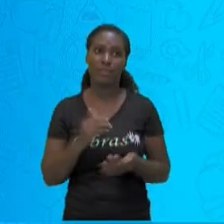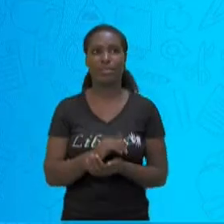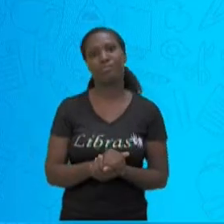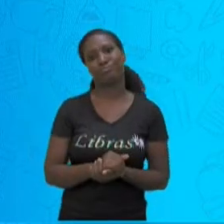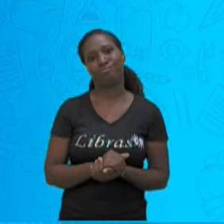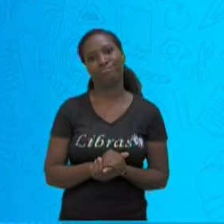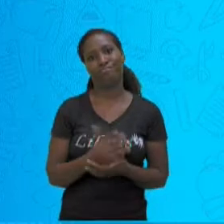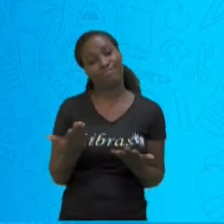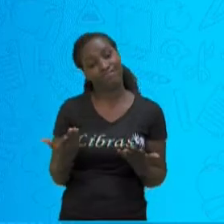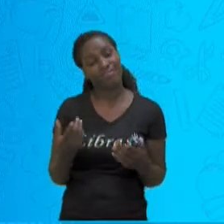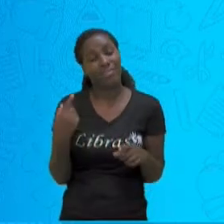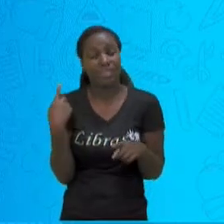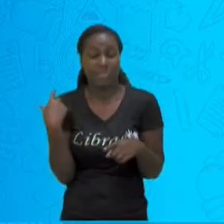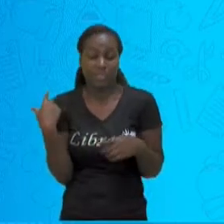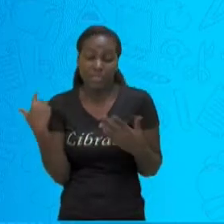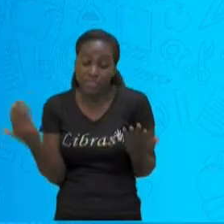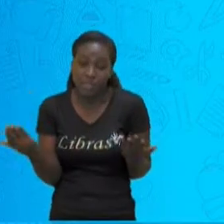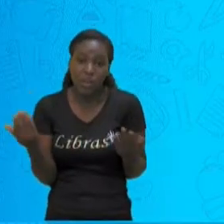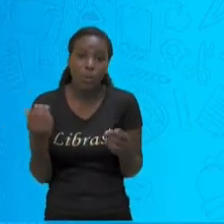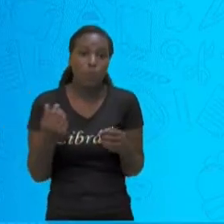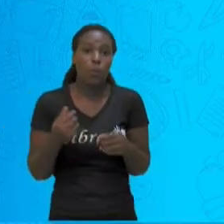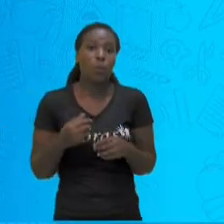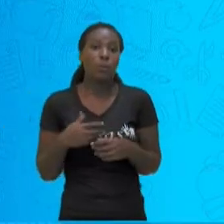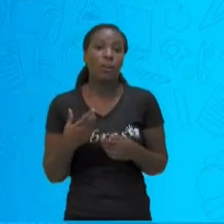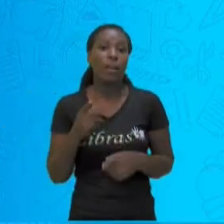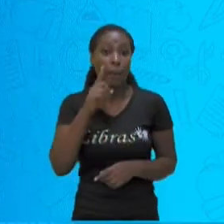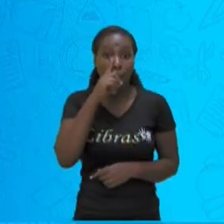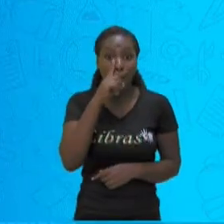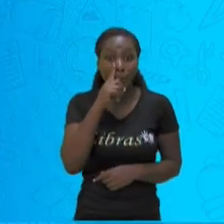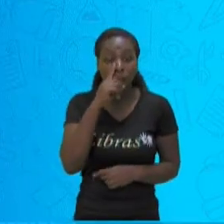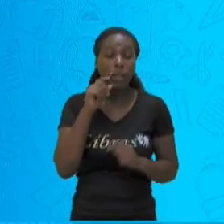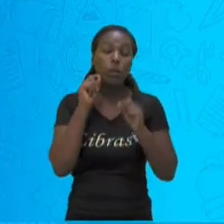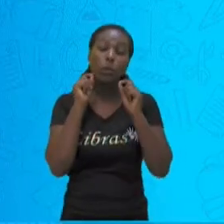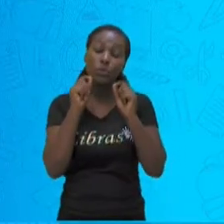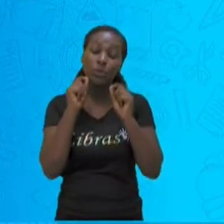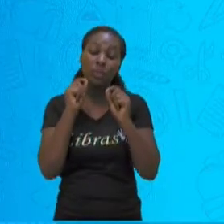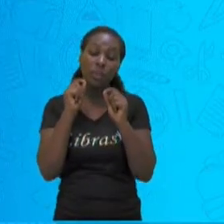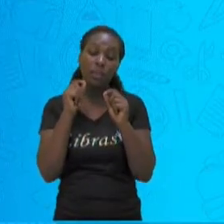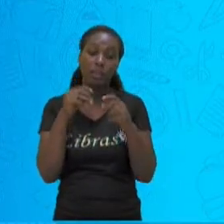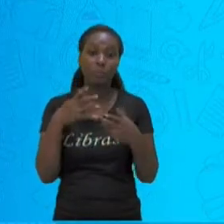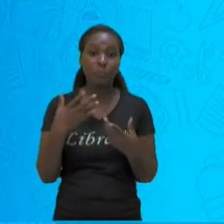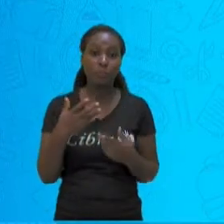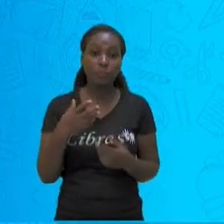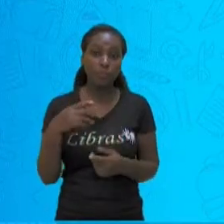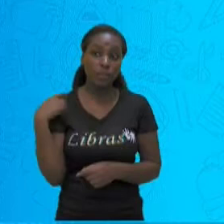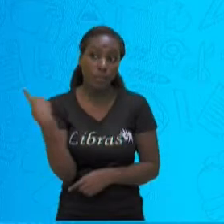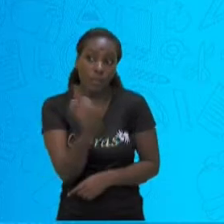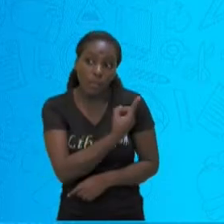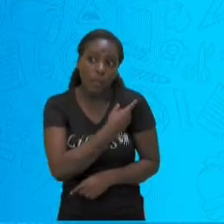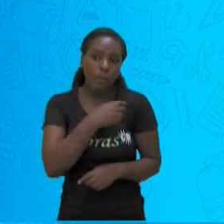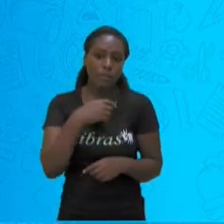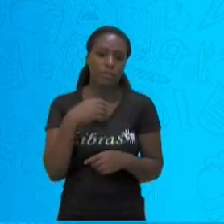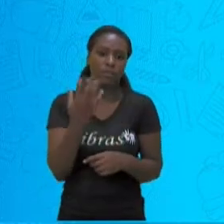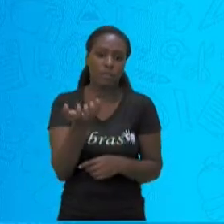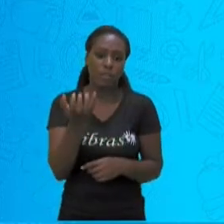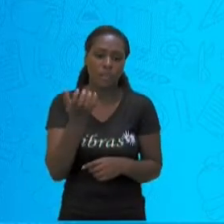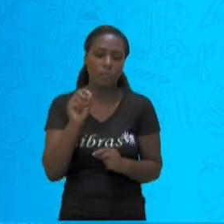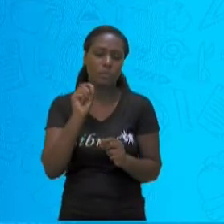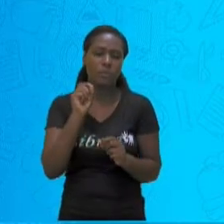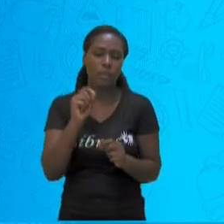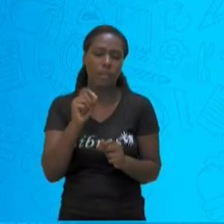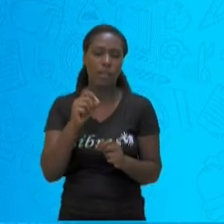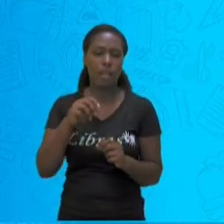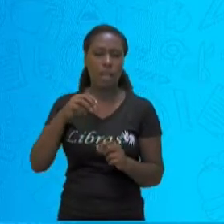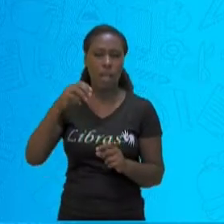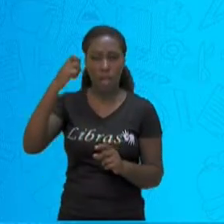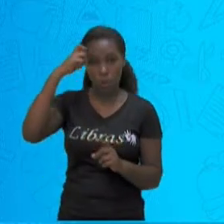O título aqui é O Perigo na Globalização, é a aculturação. O que que é a aculturação? É o